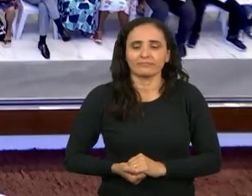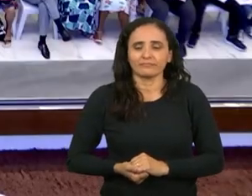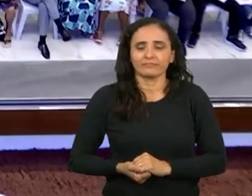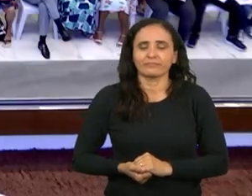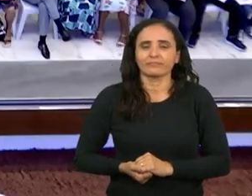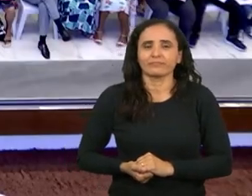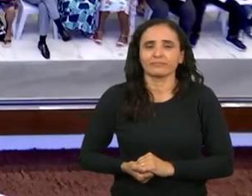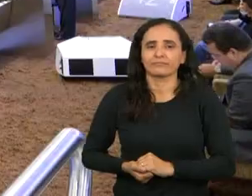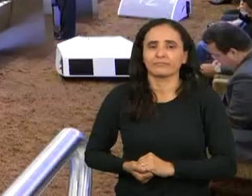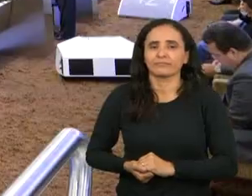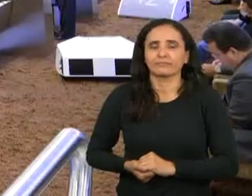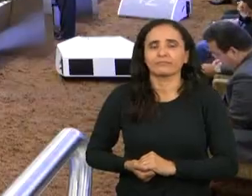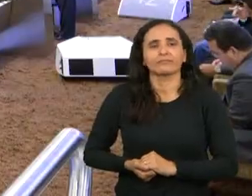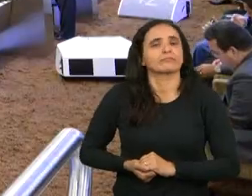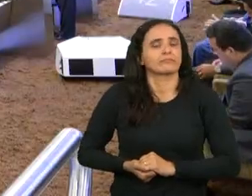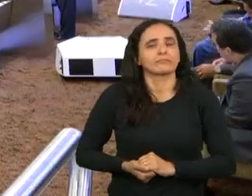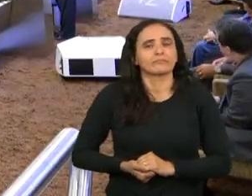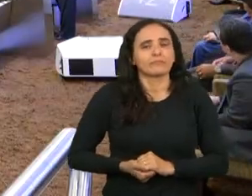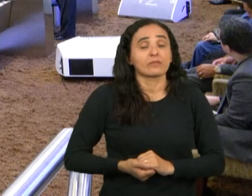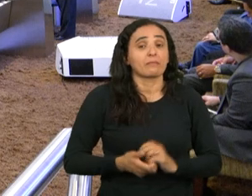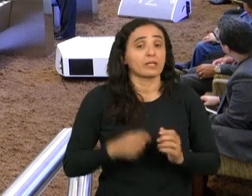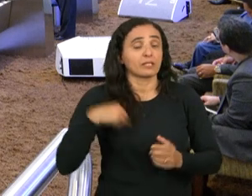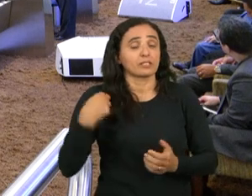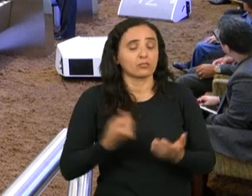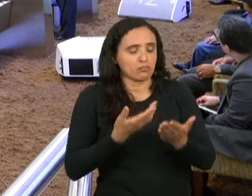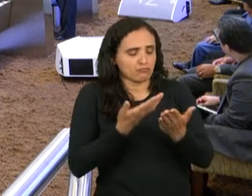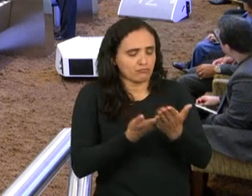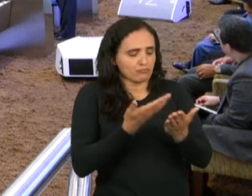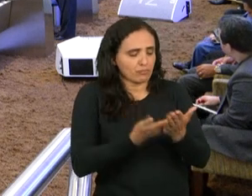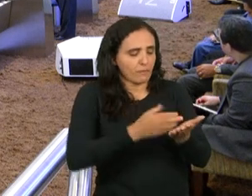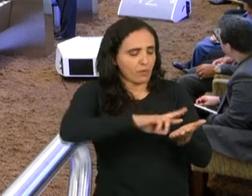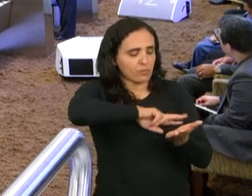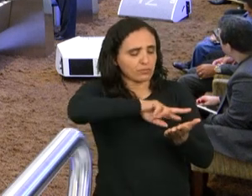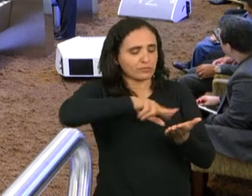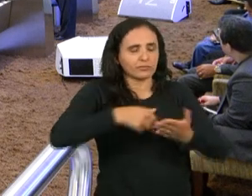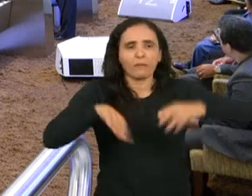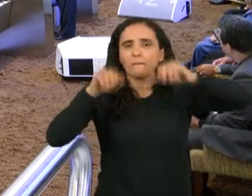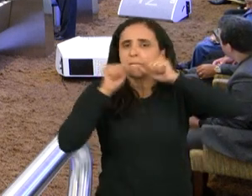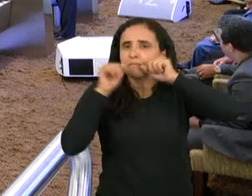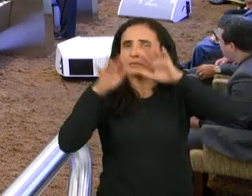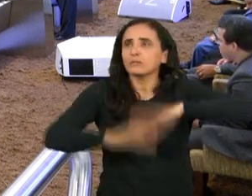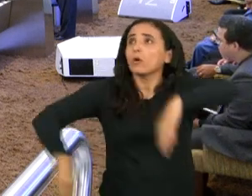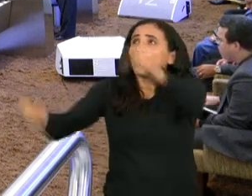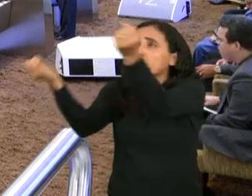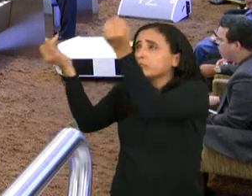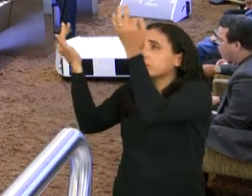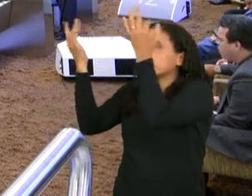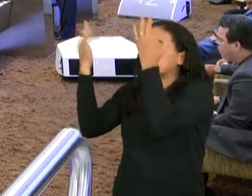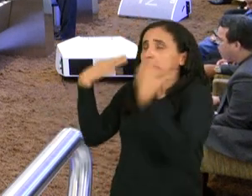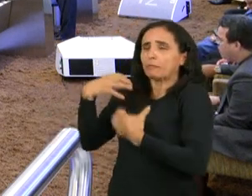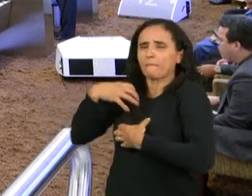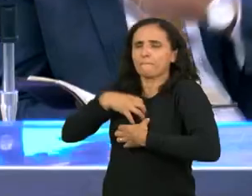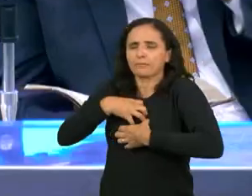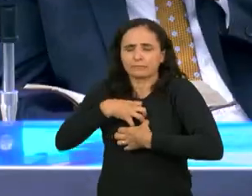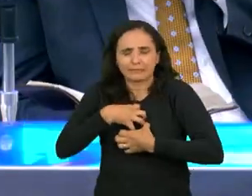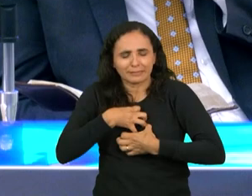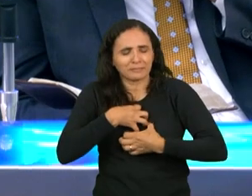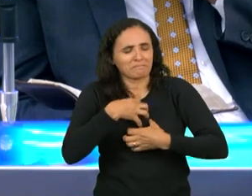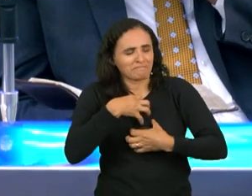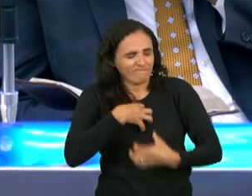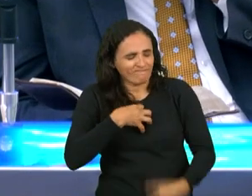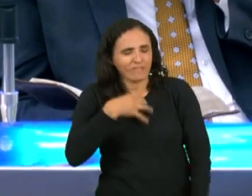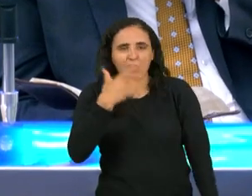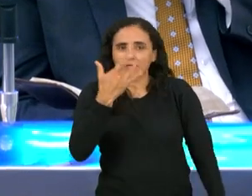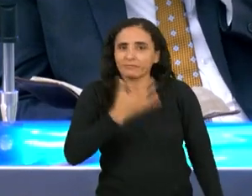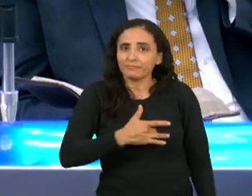mostrar nos séculos em touro as abundantes riquezas da sua graça pela sua benignidade para